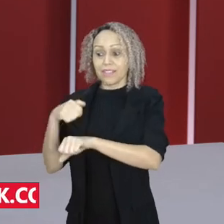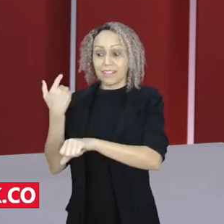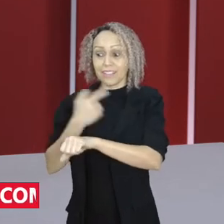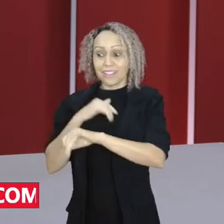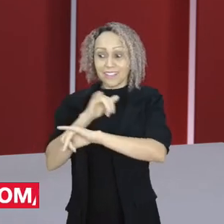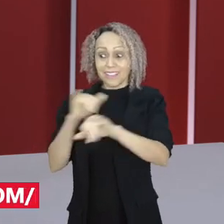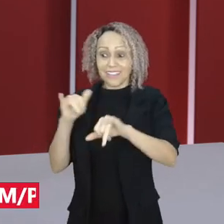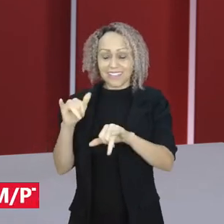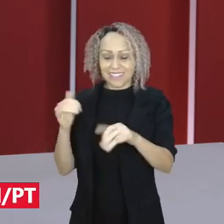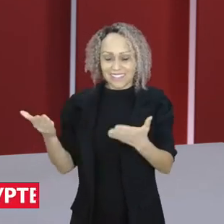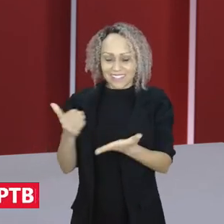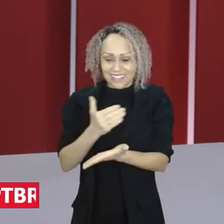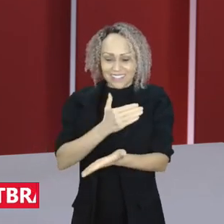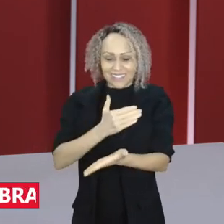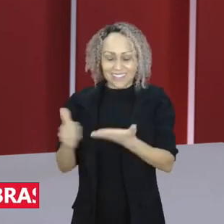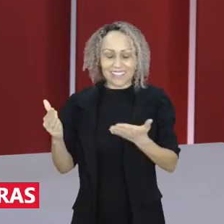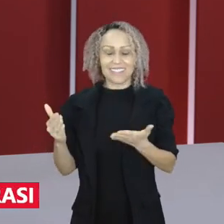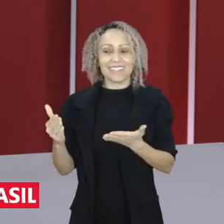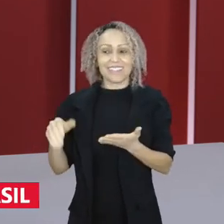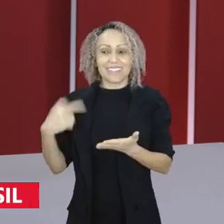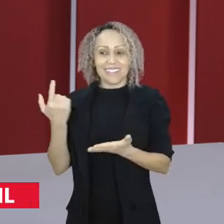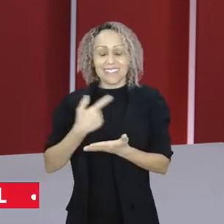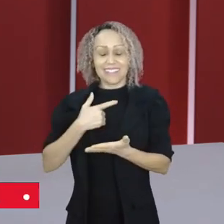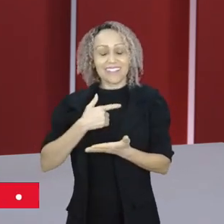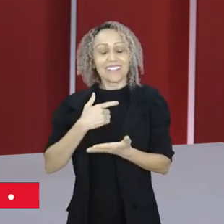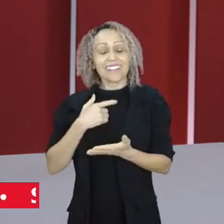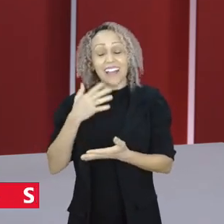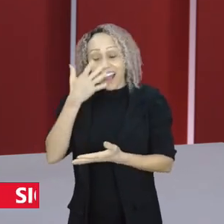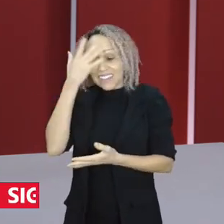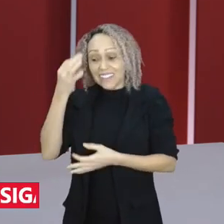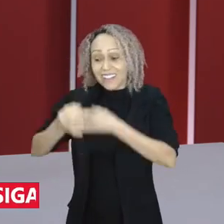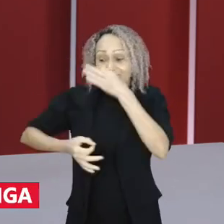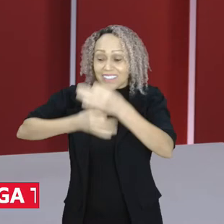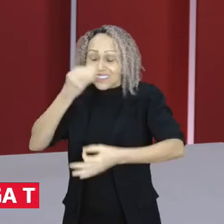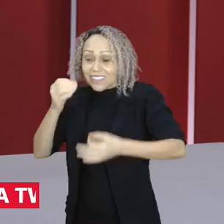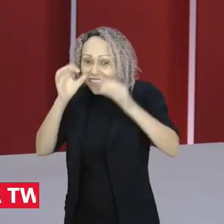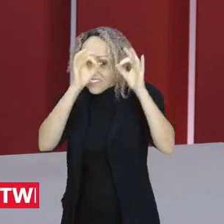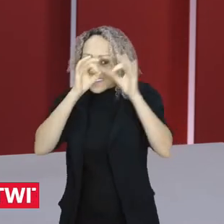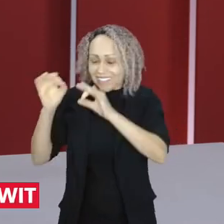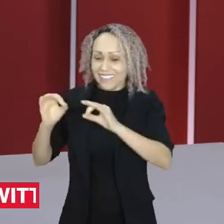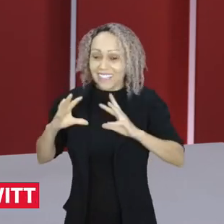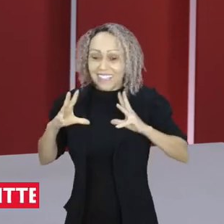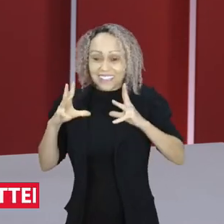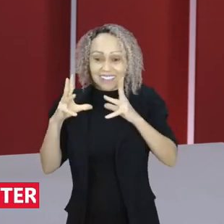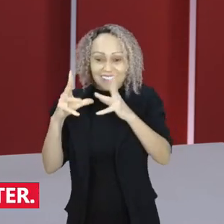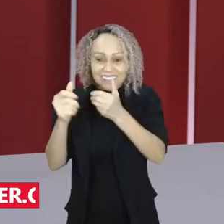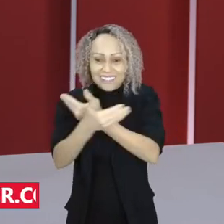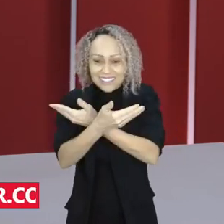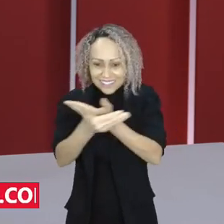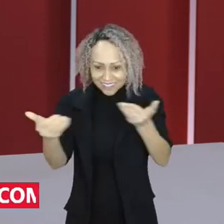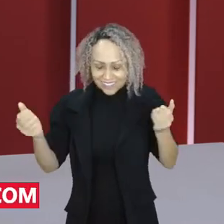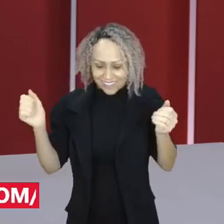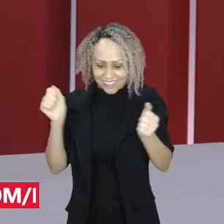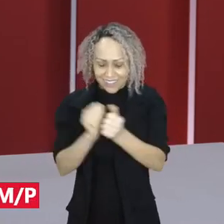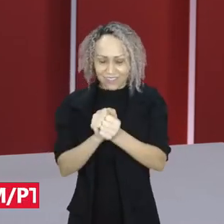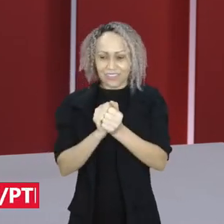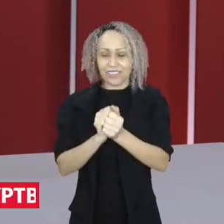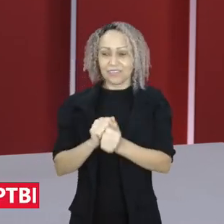nossa transmissão que já começou a gente já tá aqui Conectado e sintonizado todo mundo junto Érica